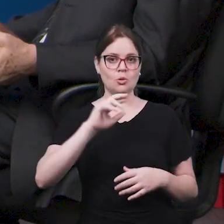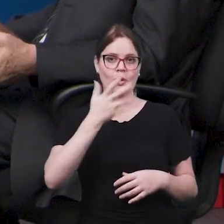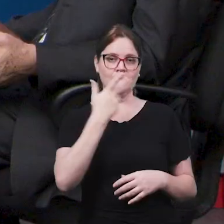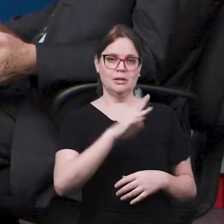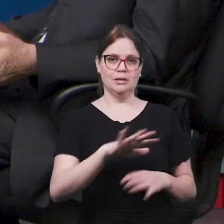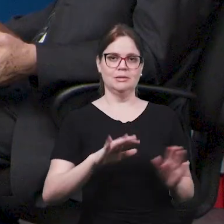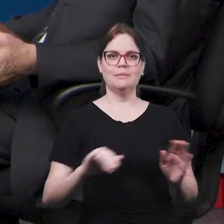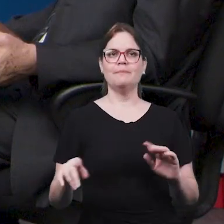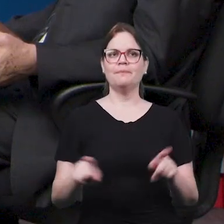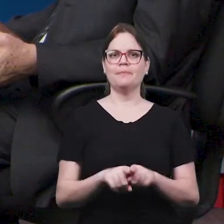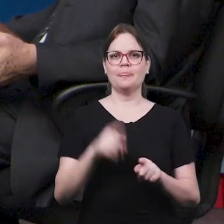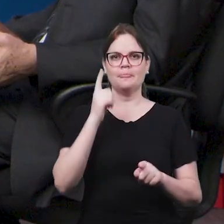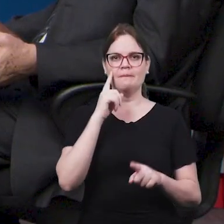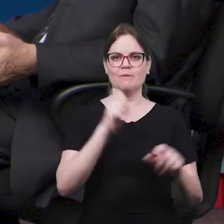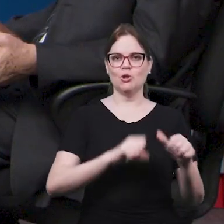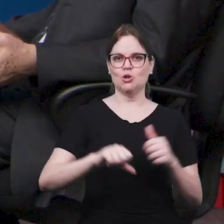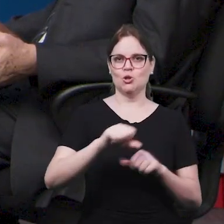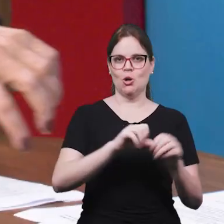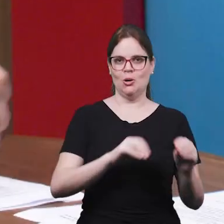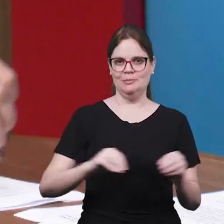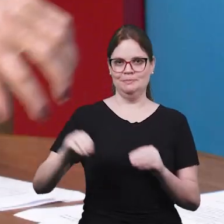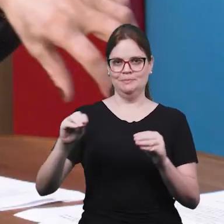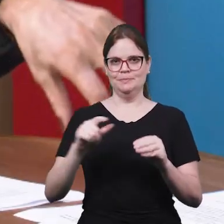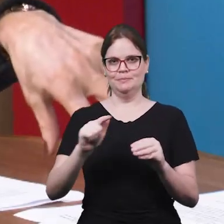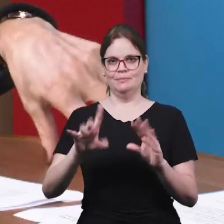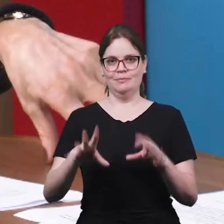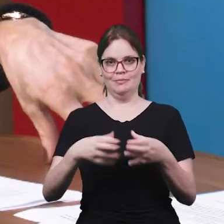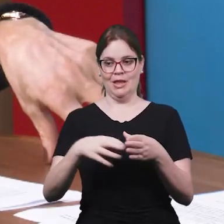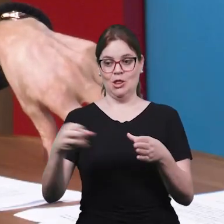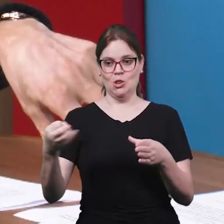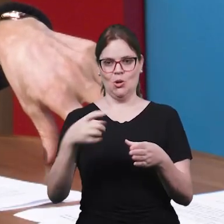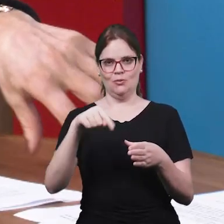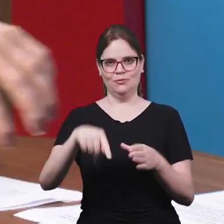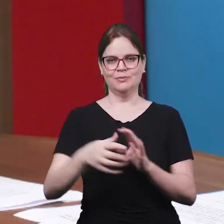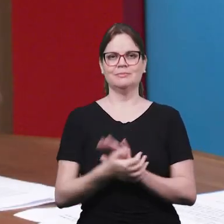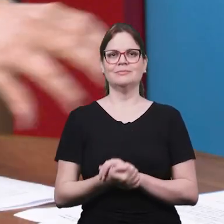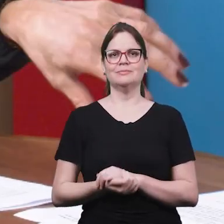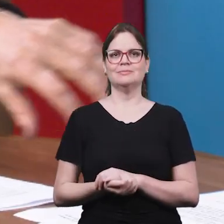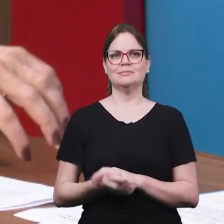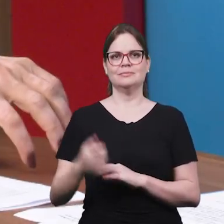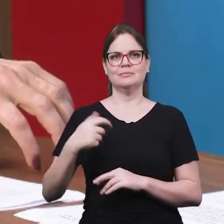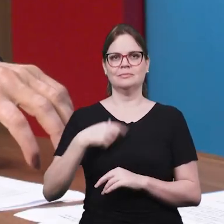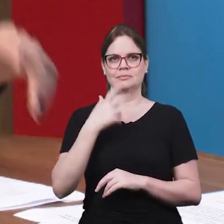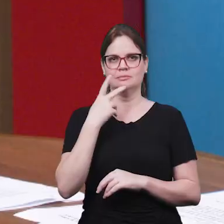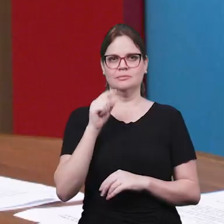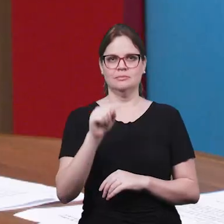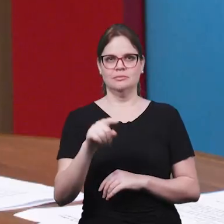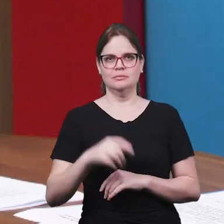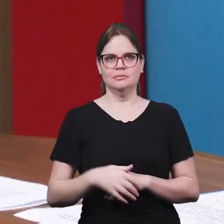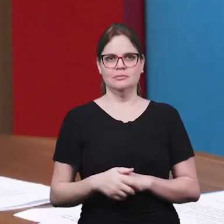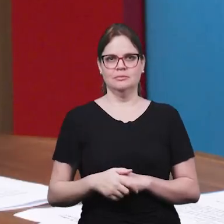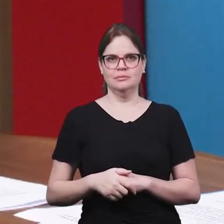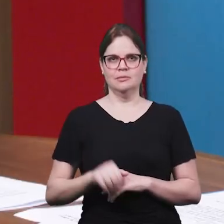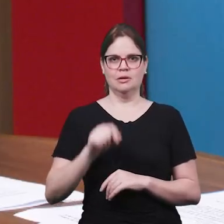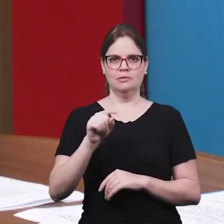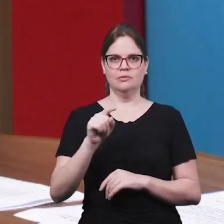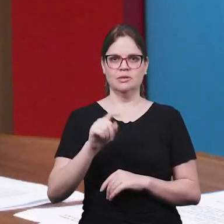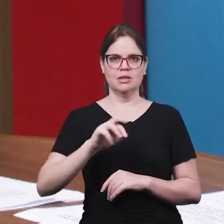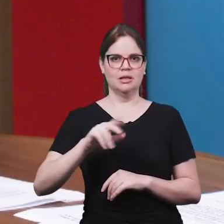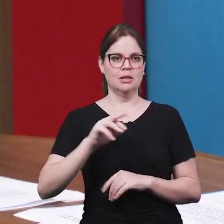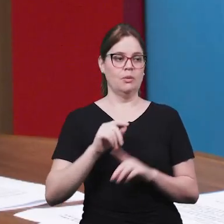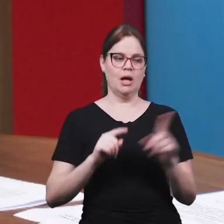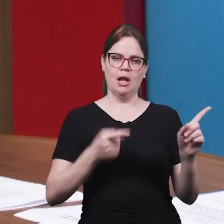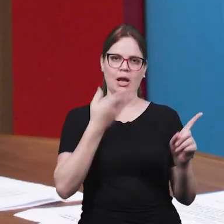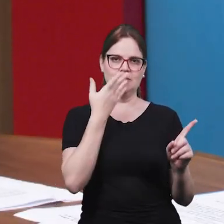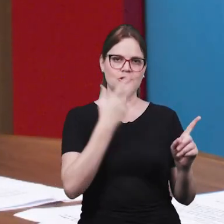ele é promovido de uma classe para outra, né? Aí chega na classe nova, então a gente costuma falar, não, mas você não está mais naquela